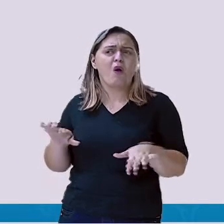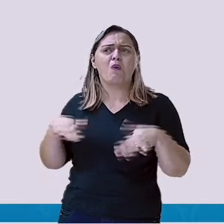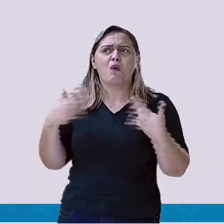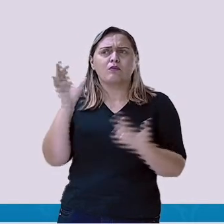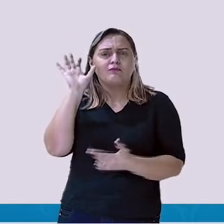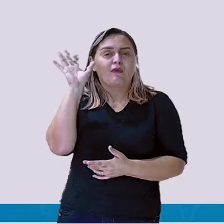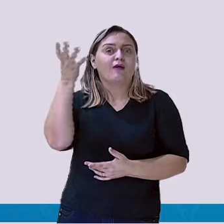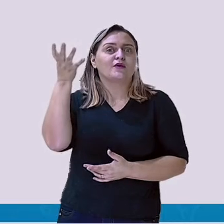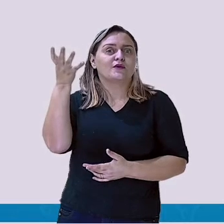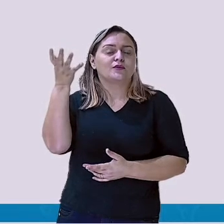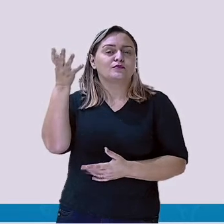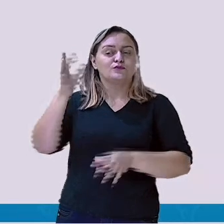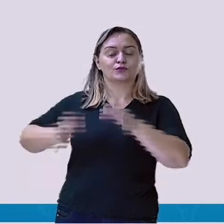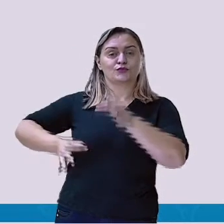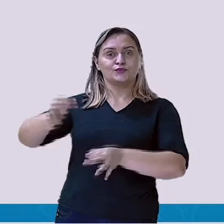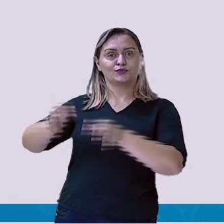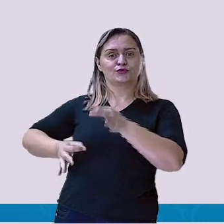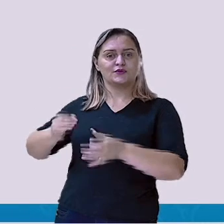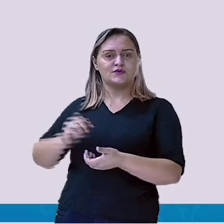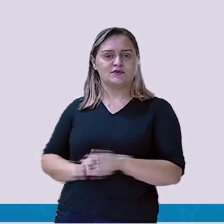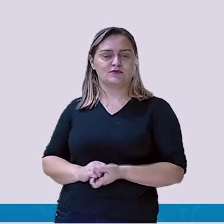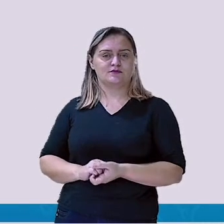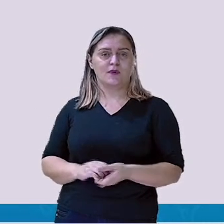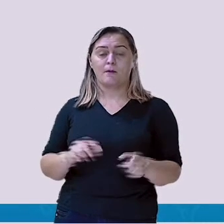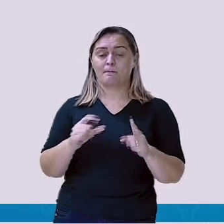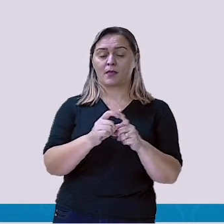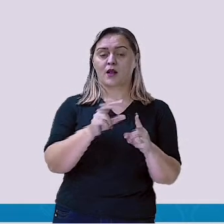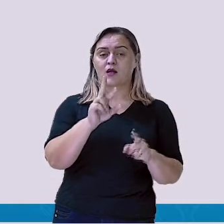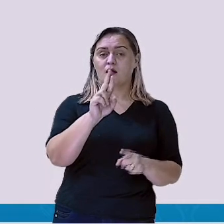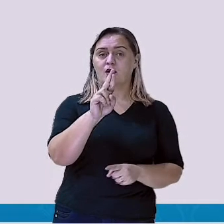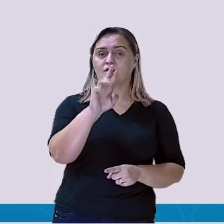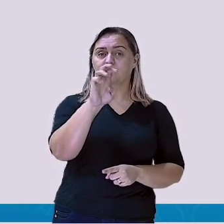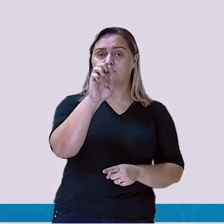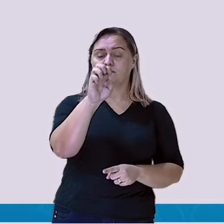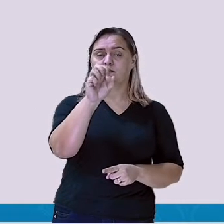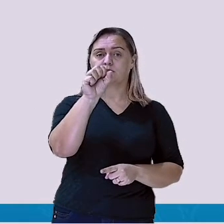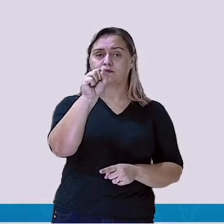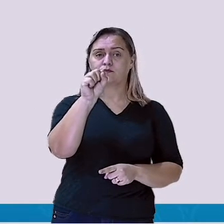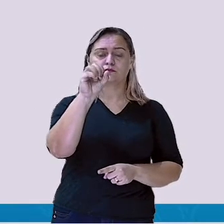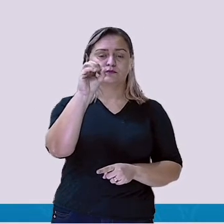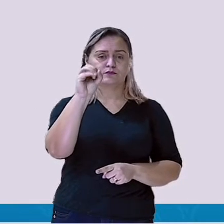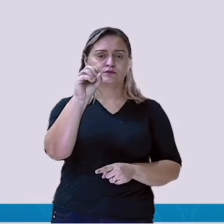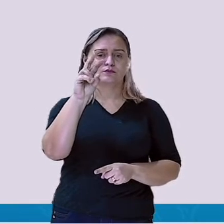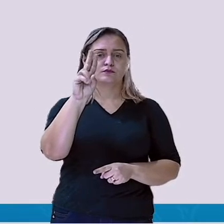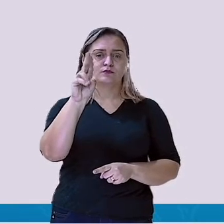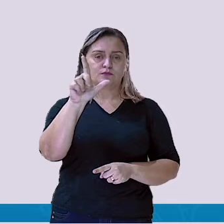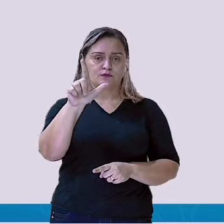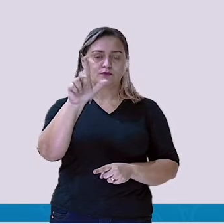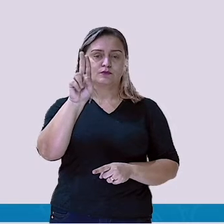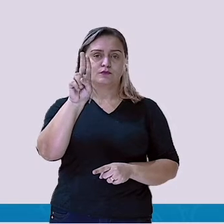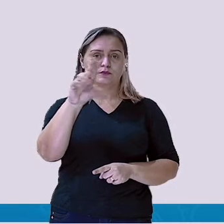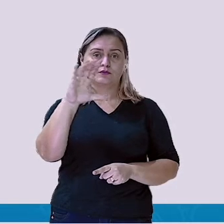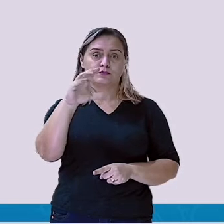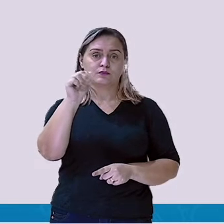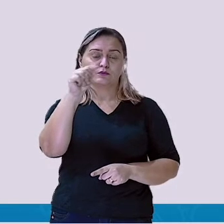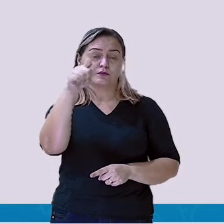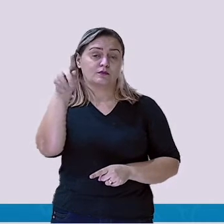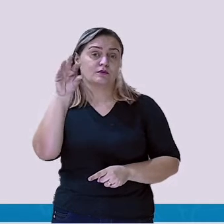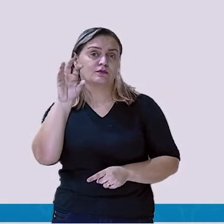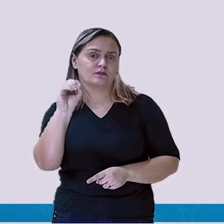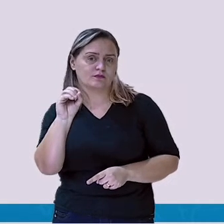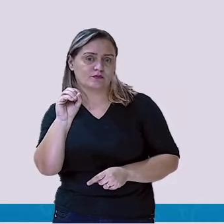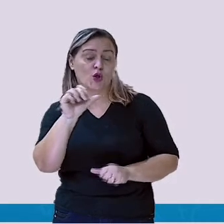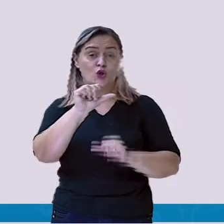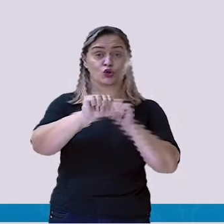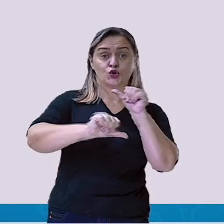A palavra resolução nós trocamos por a palavra decisão. A frase continuou com o mesmo